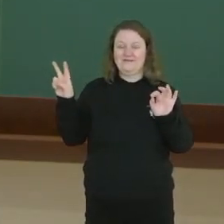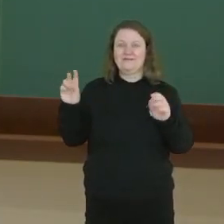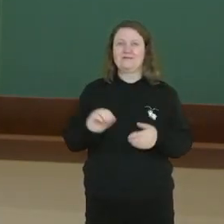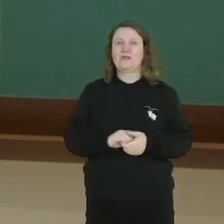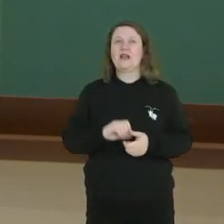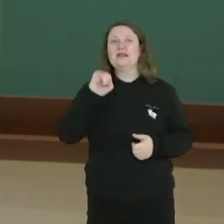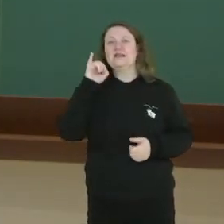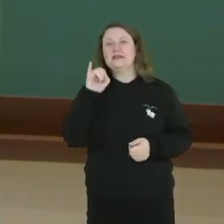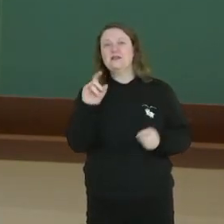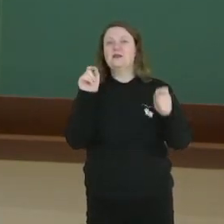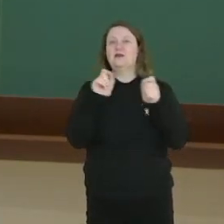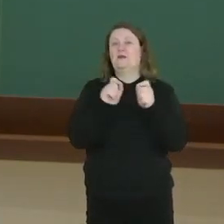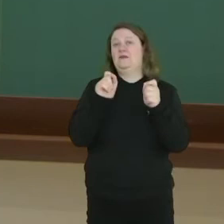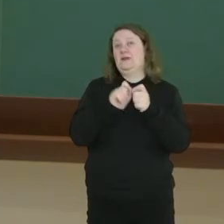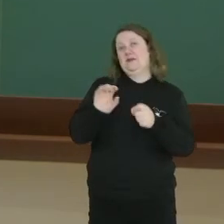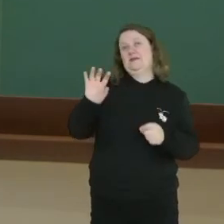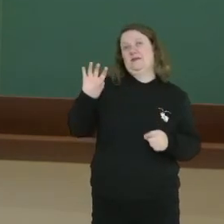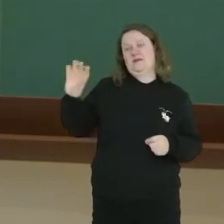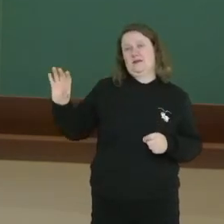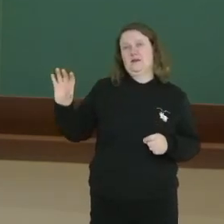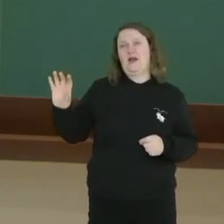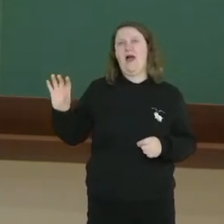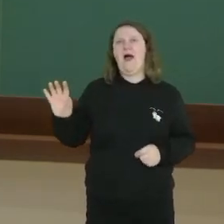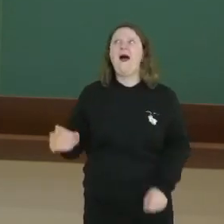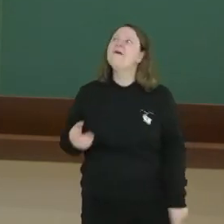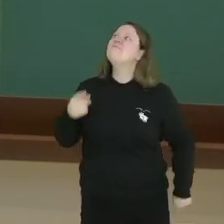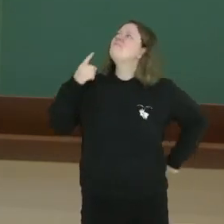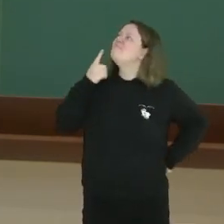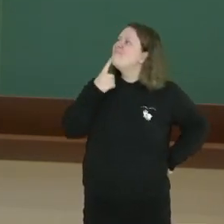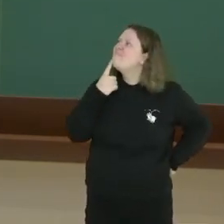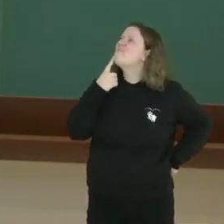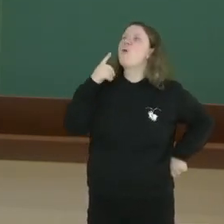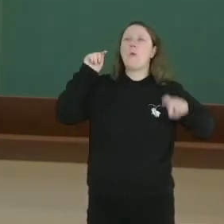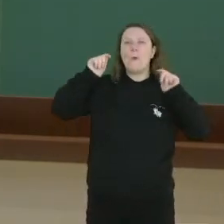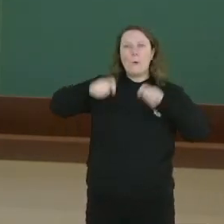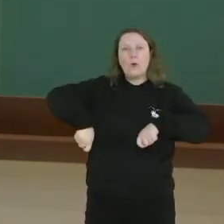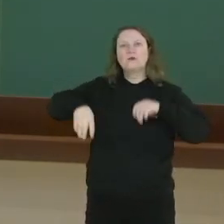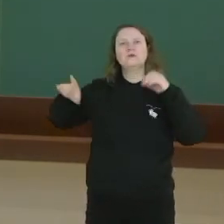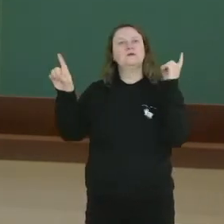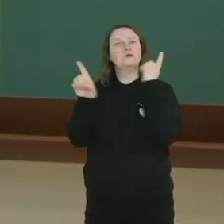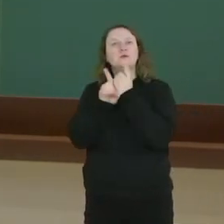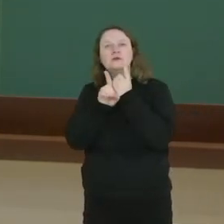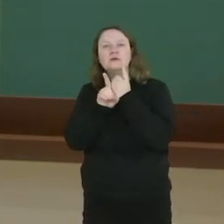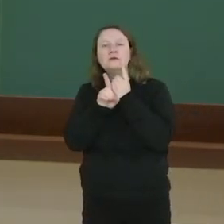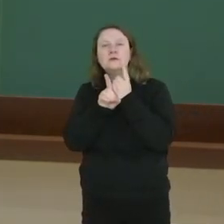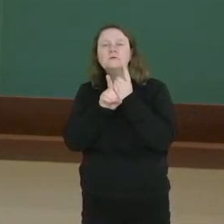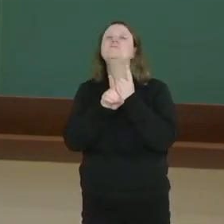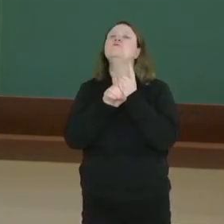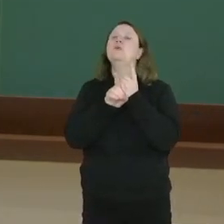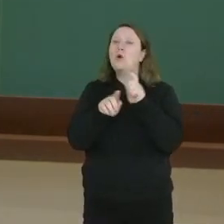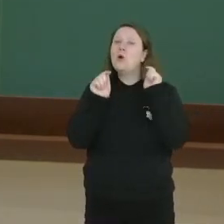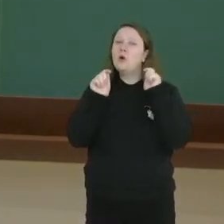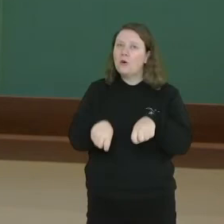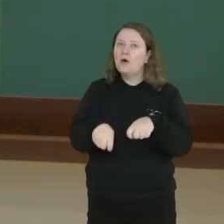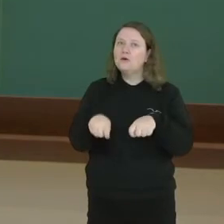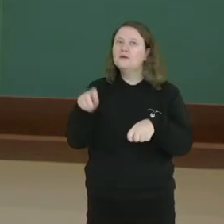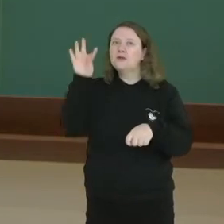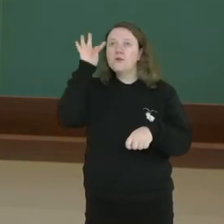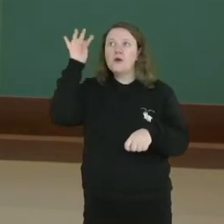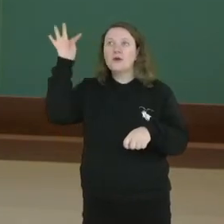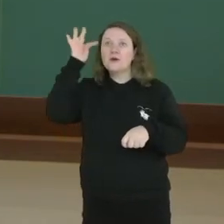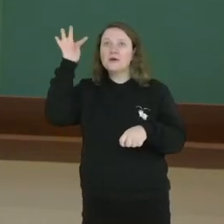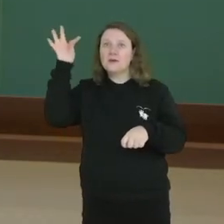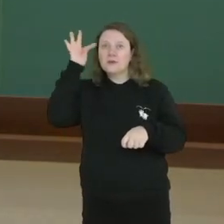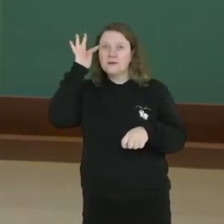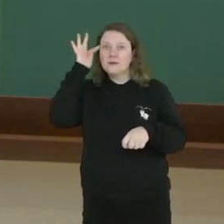Se eu fechar um triângulo retângulo, triângulo retângulo, eu posso utilizar a relação de Pitágoras, o teorema,